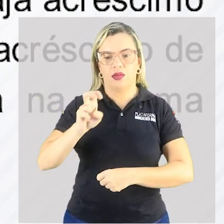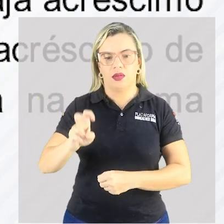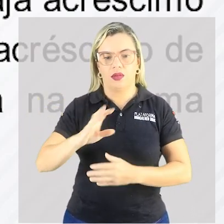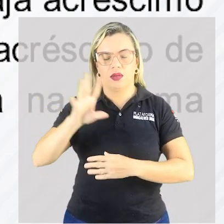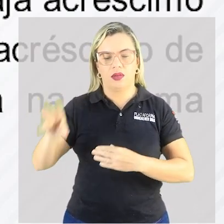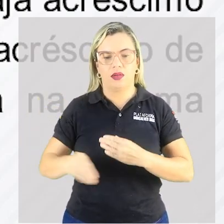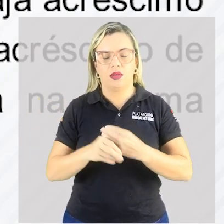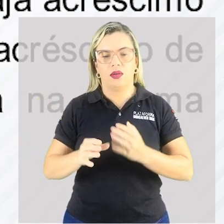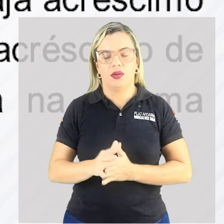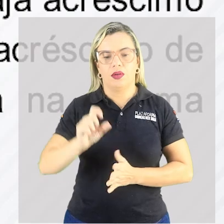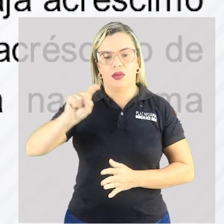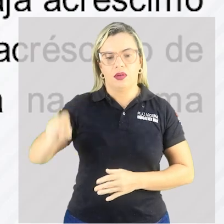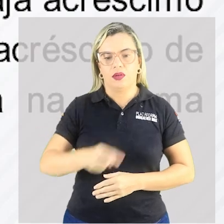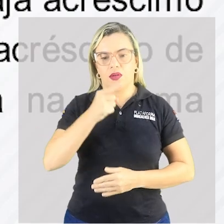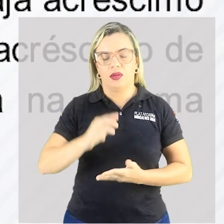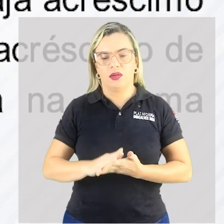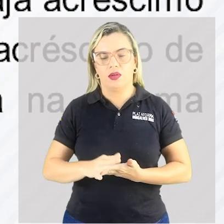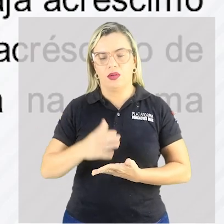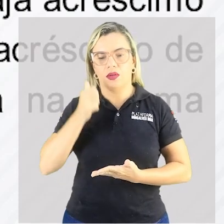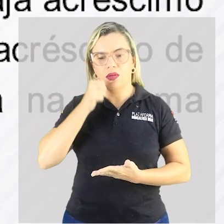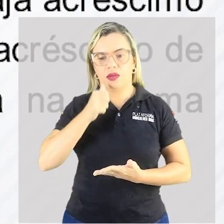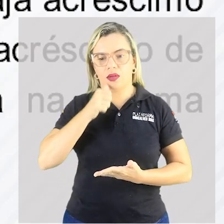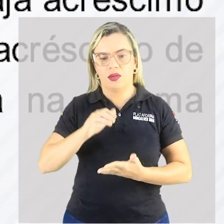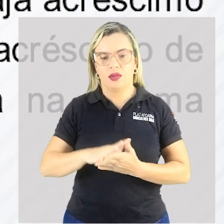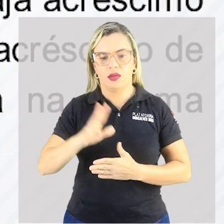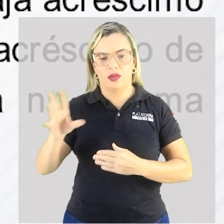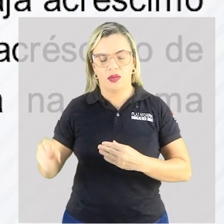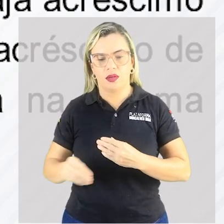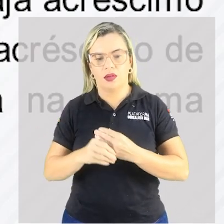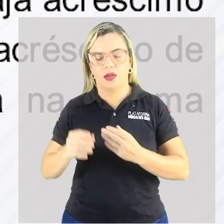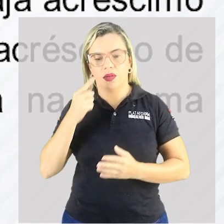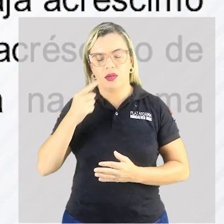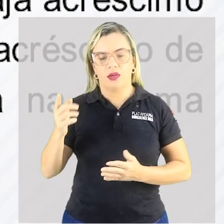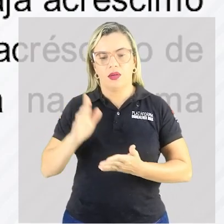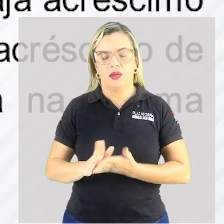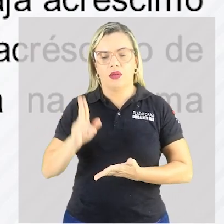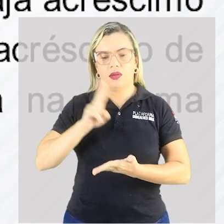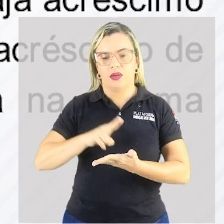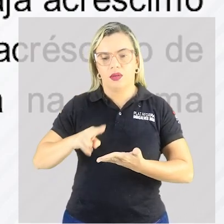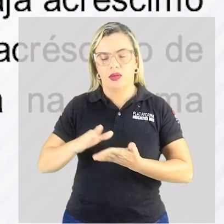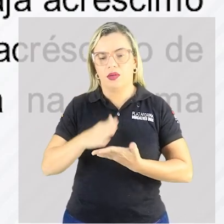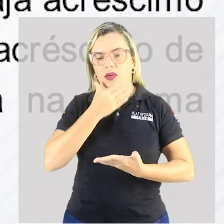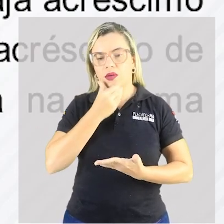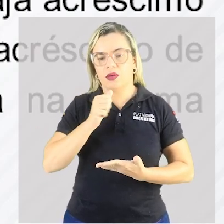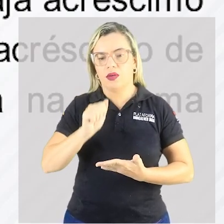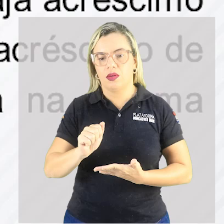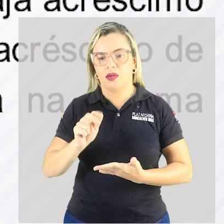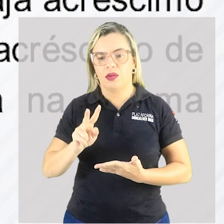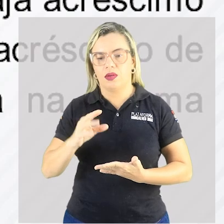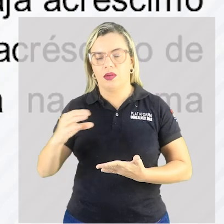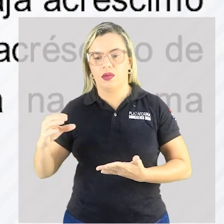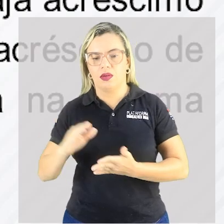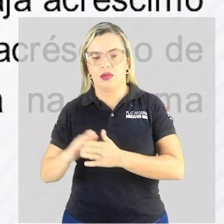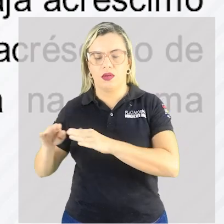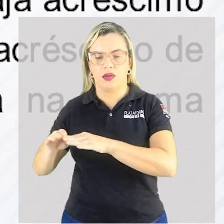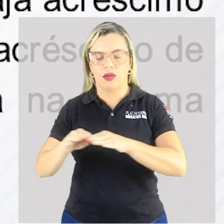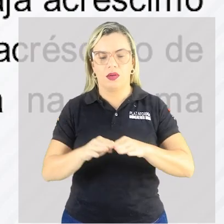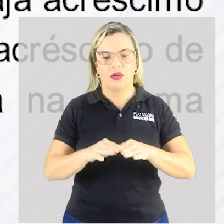Das mulheres. E que o acréscimo de internações de homens por AVC ocorra na